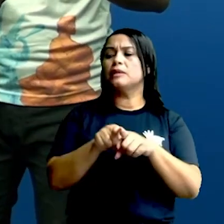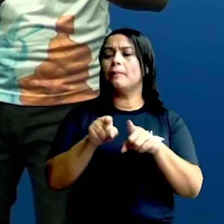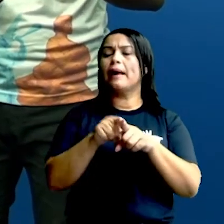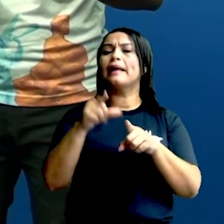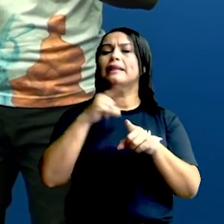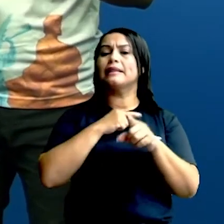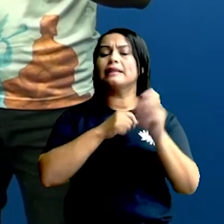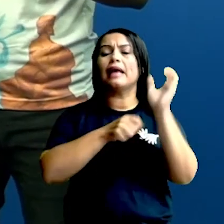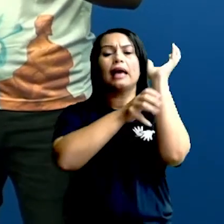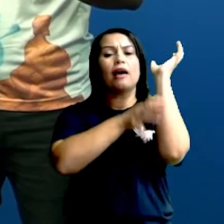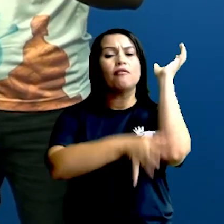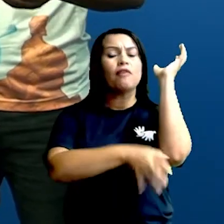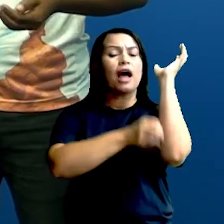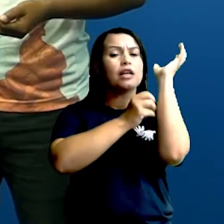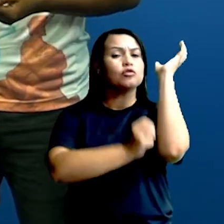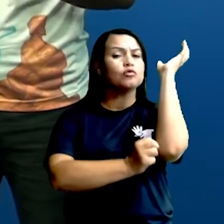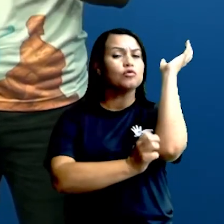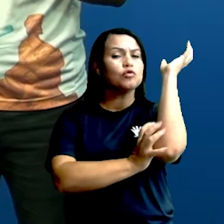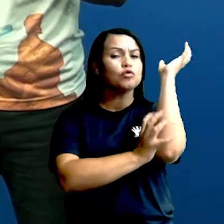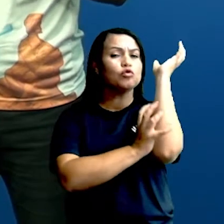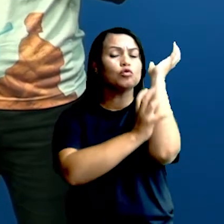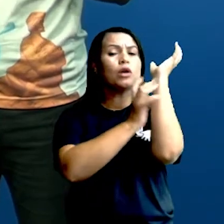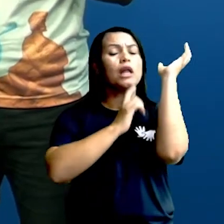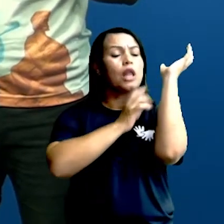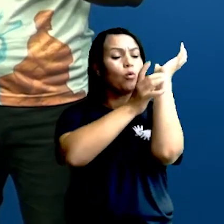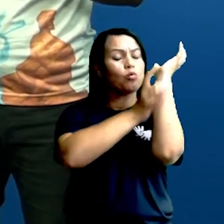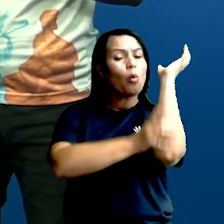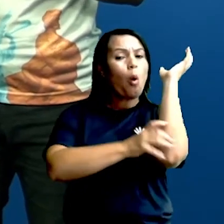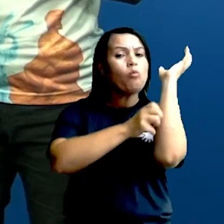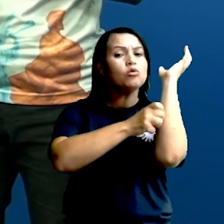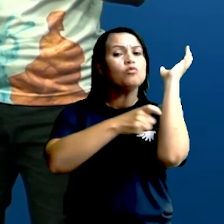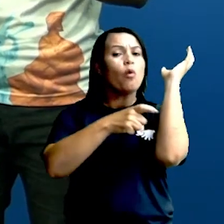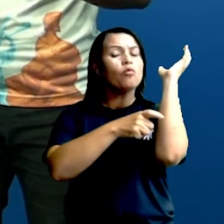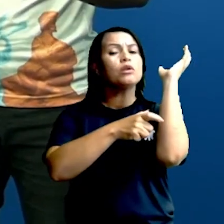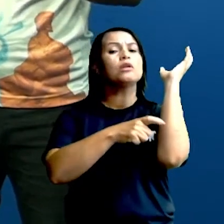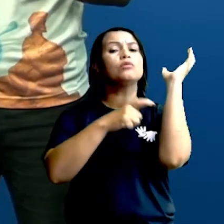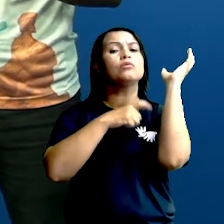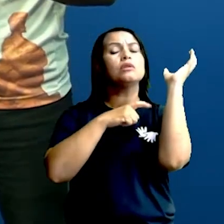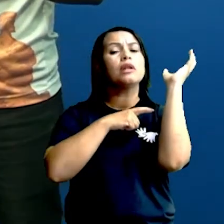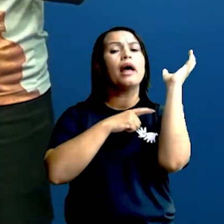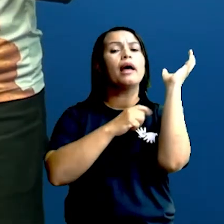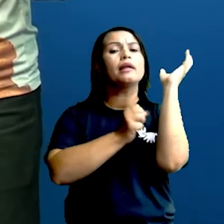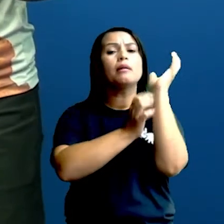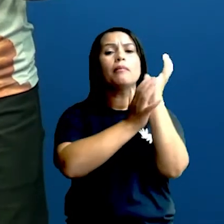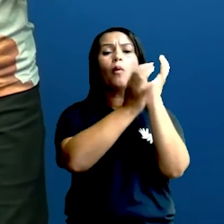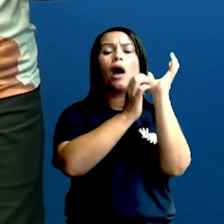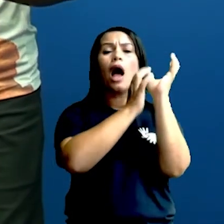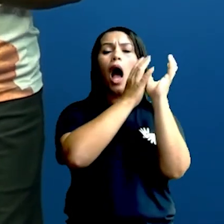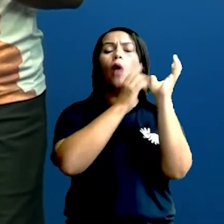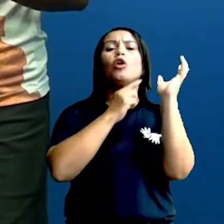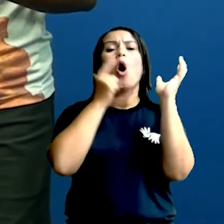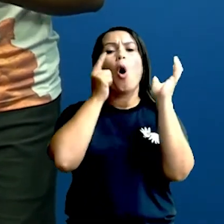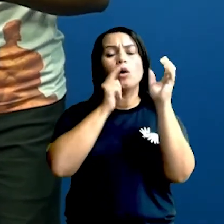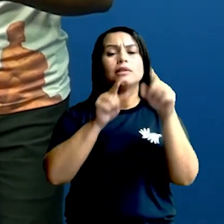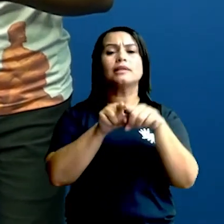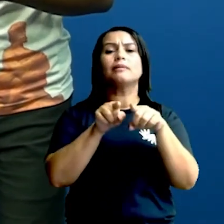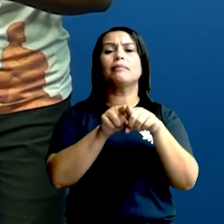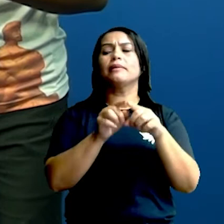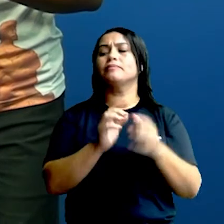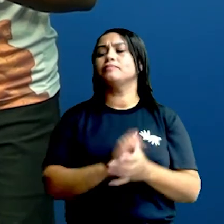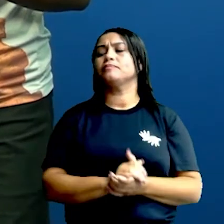possuem vasos, são plantas vasculares, que possuem o tronco bem desenvolvido, o caule bem desenvolvido, que conseguem transportar a